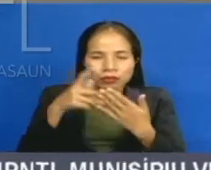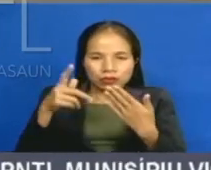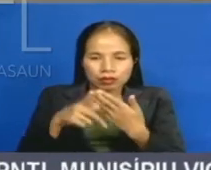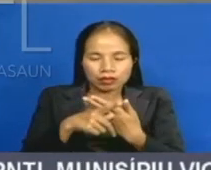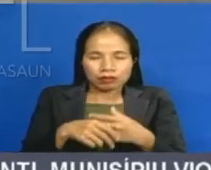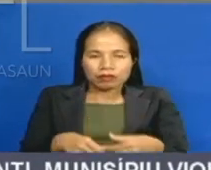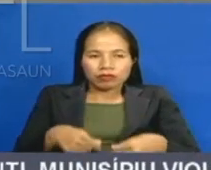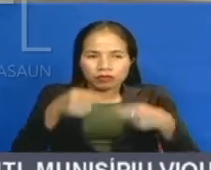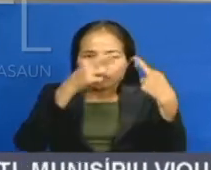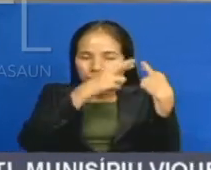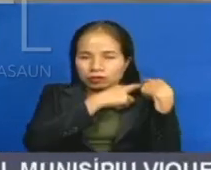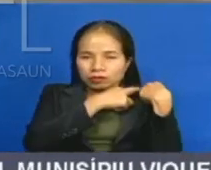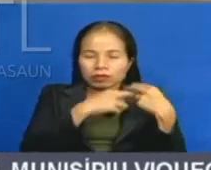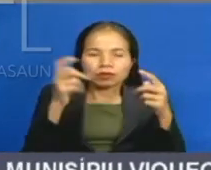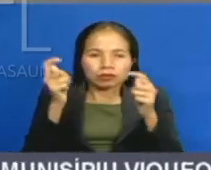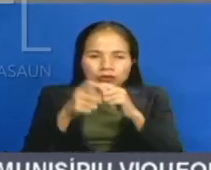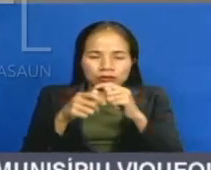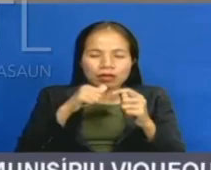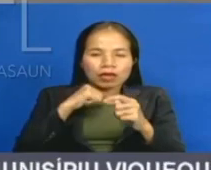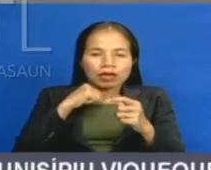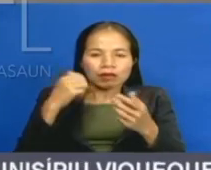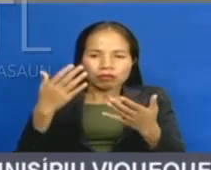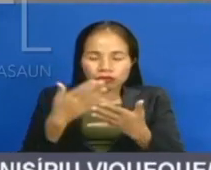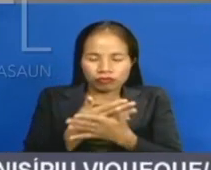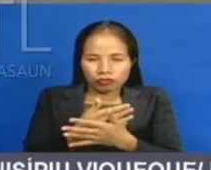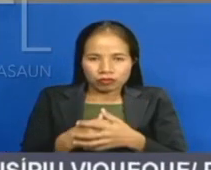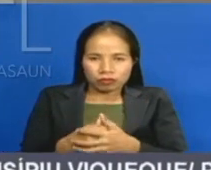ada posse ba, kami pak kufu,